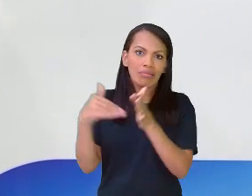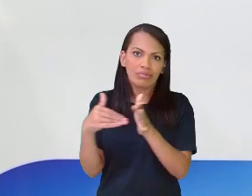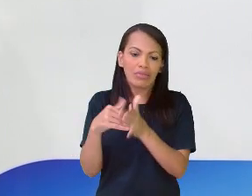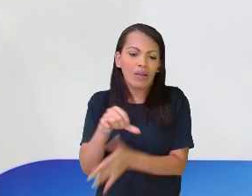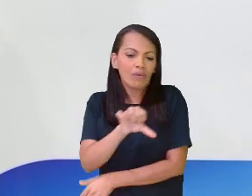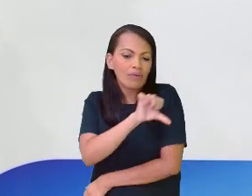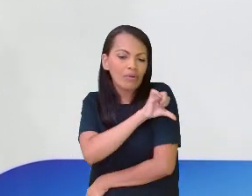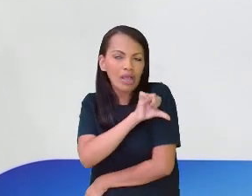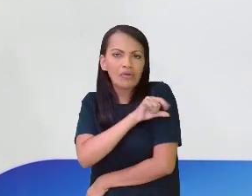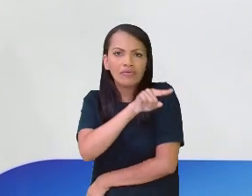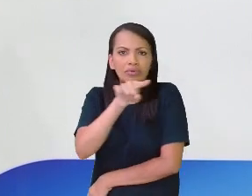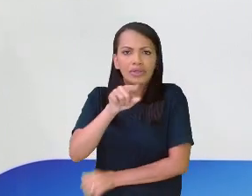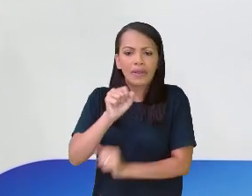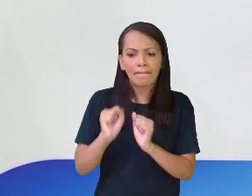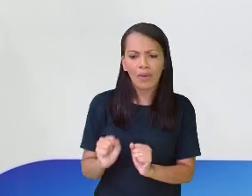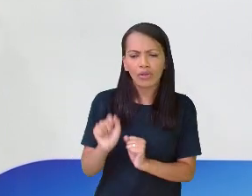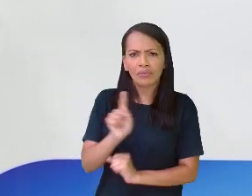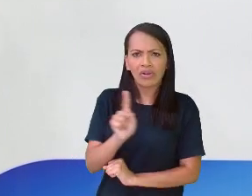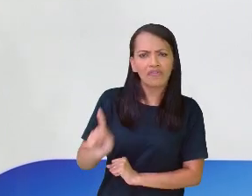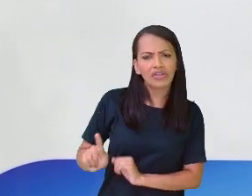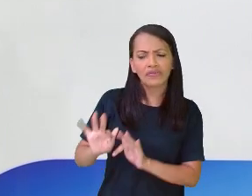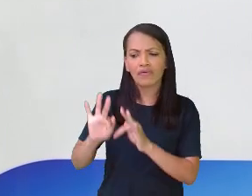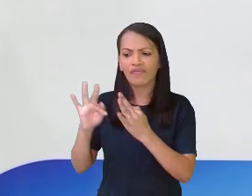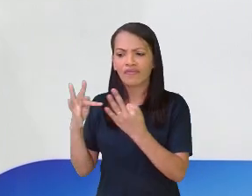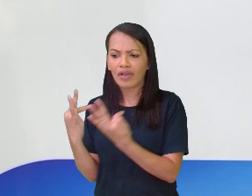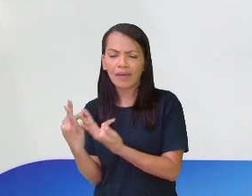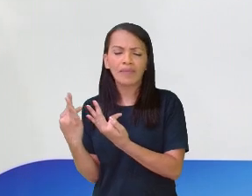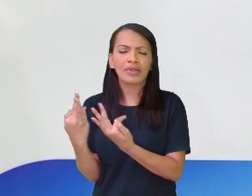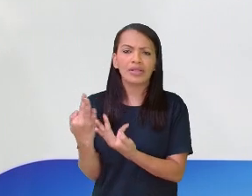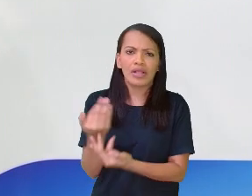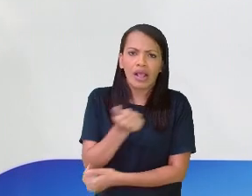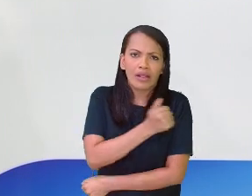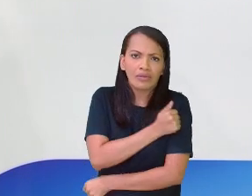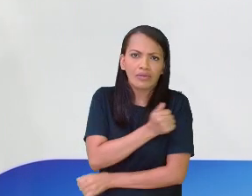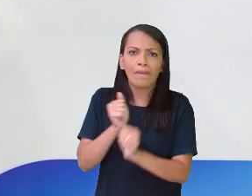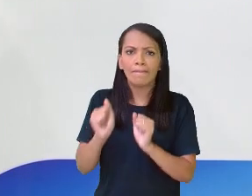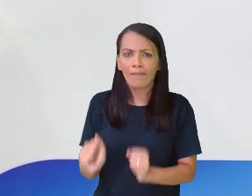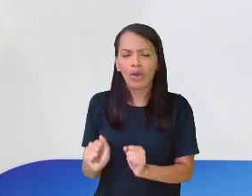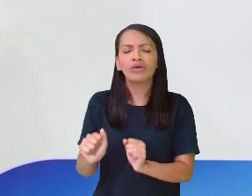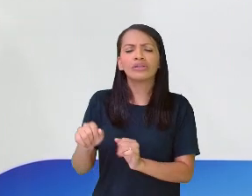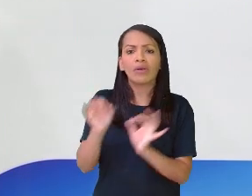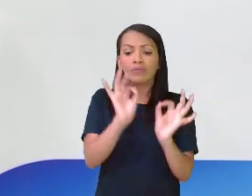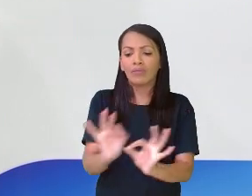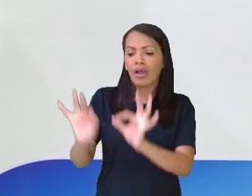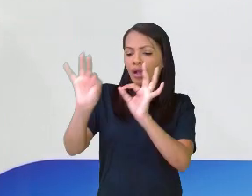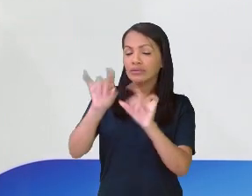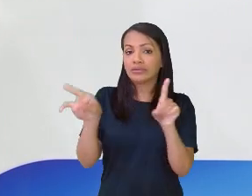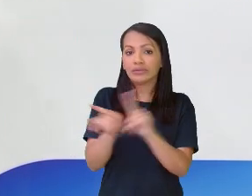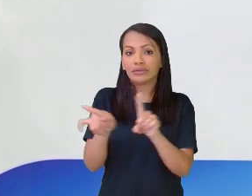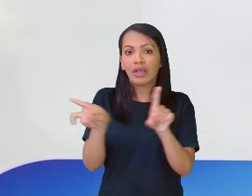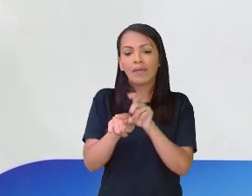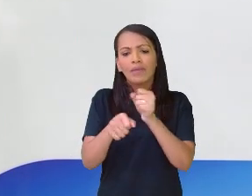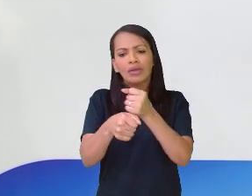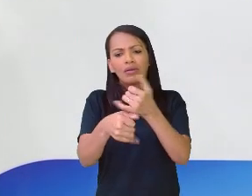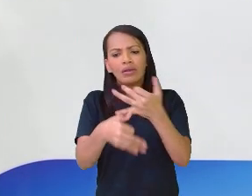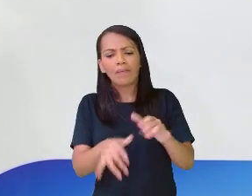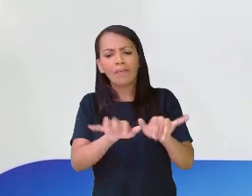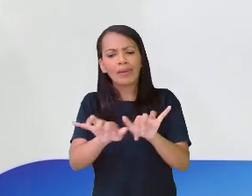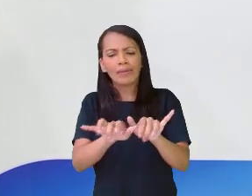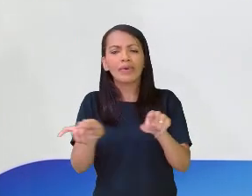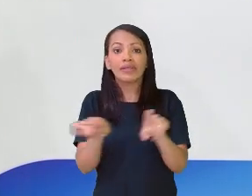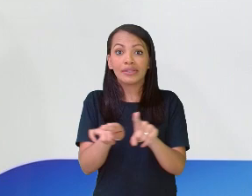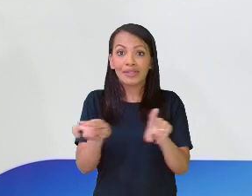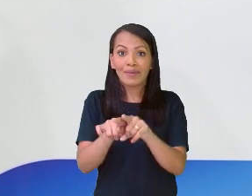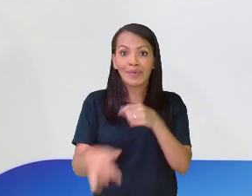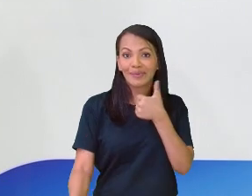família, assistir as aulas, participar, comentar e dar um like. Então, ó, essas são as possibilidades de